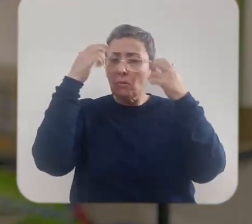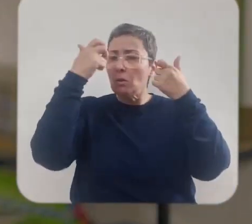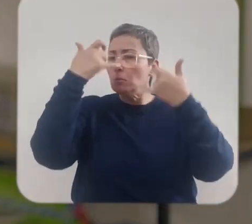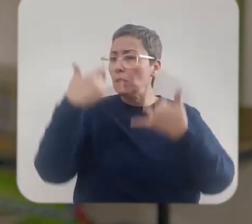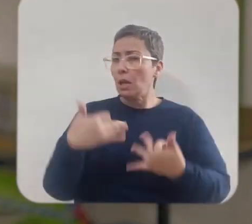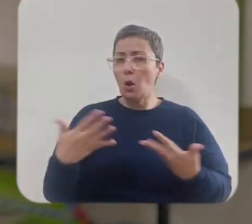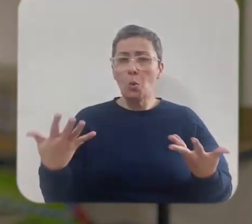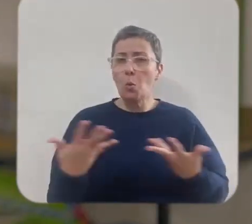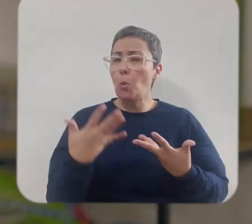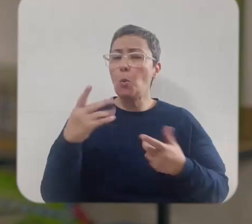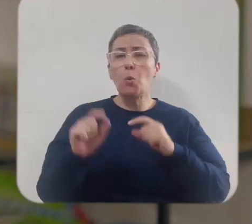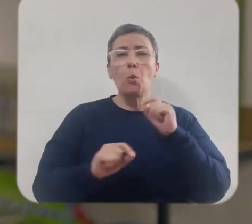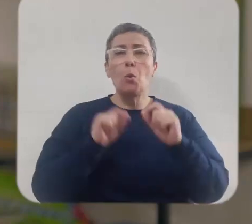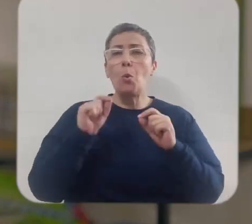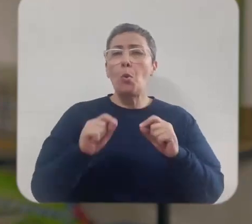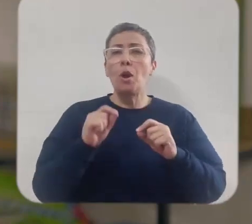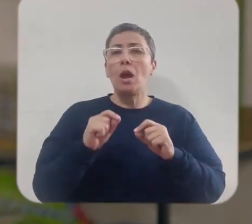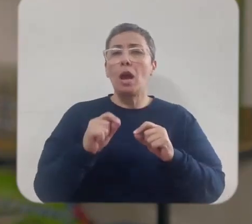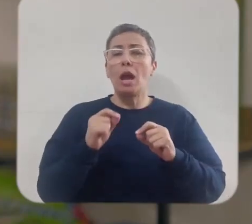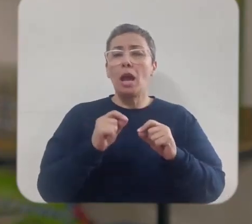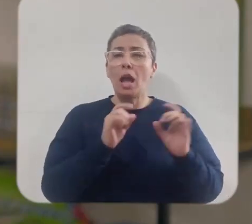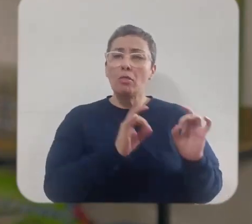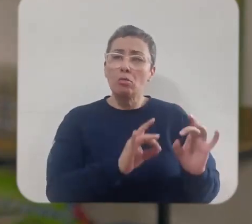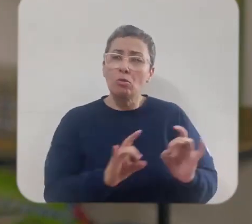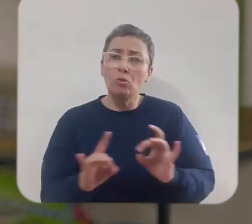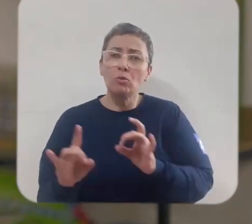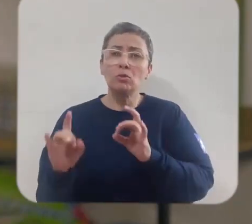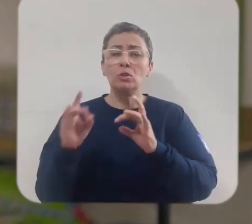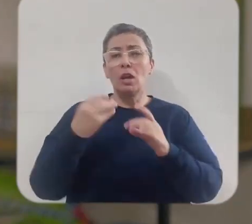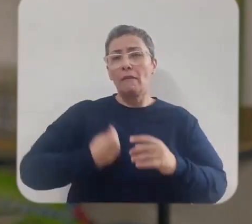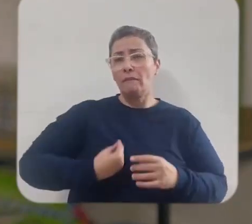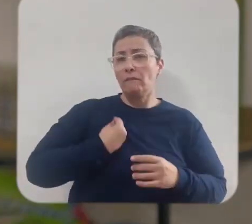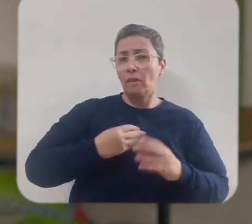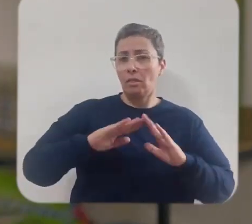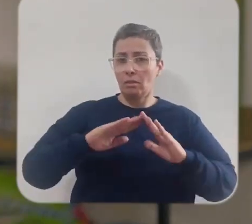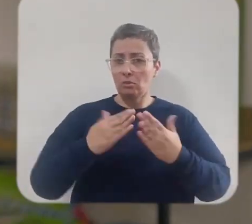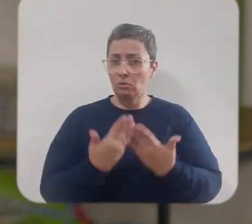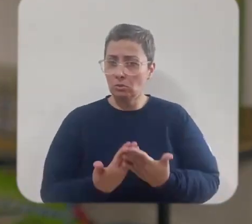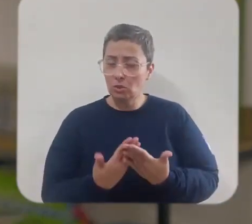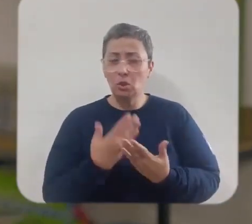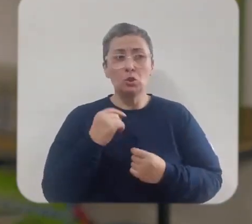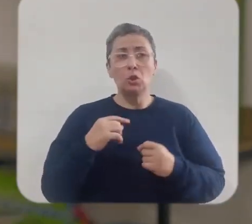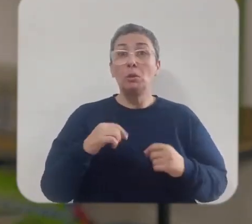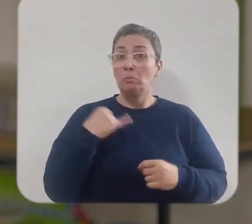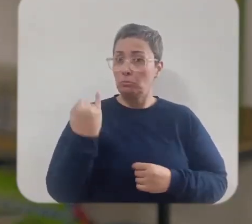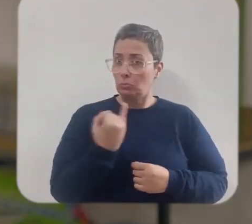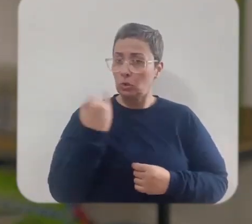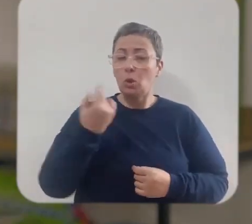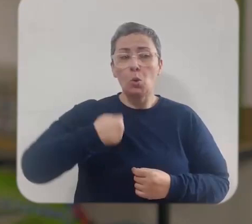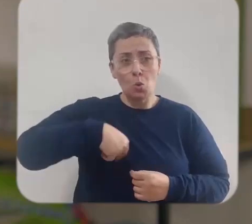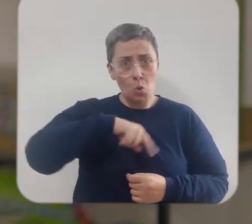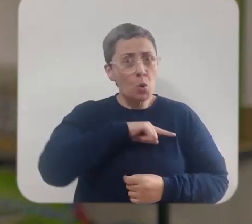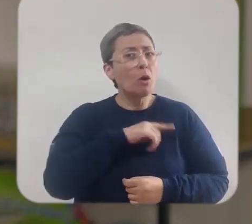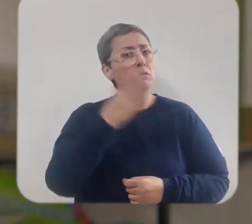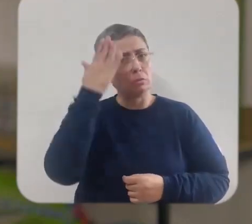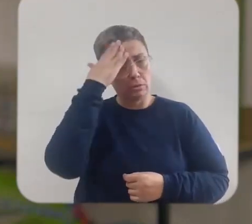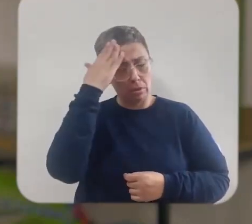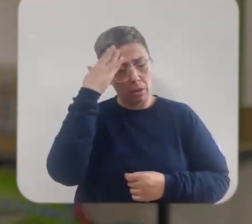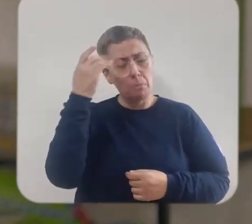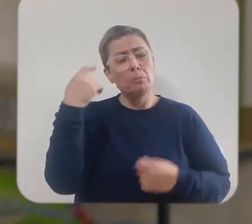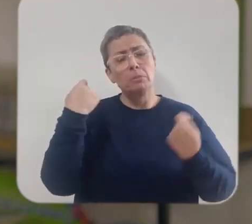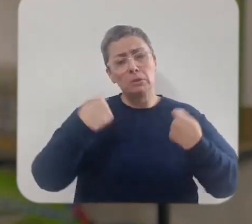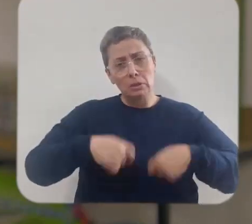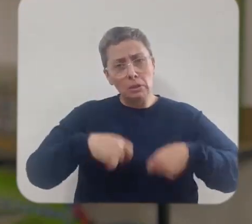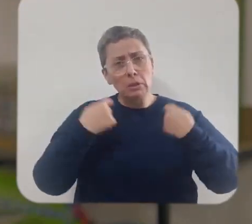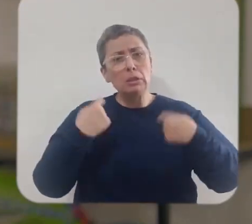quero falar hoje com você sobre a rotina escolar, a importância dessa rotina. Todos nós, né, é bem sabido que